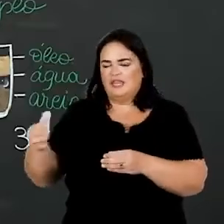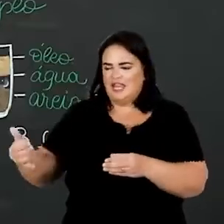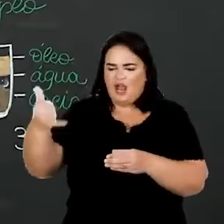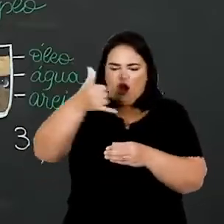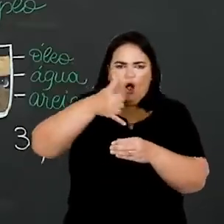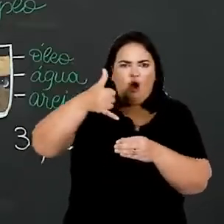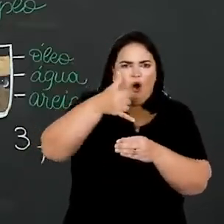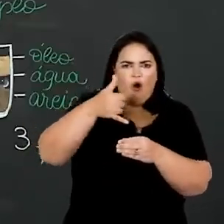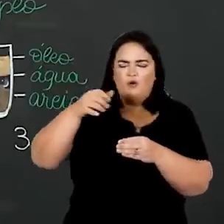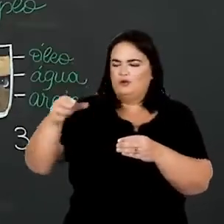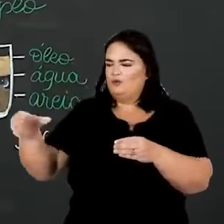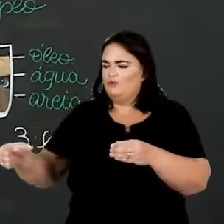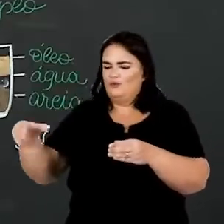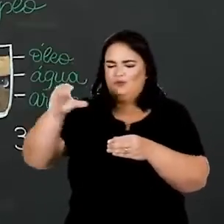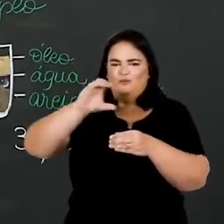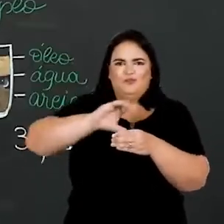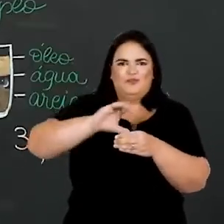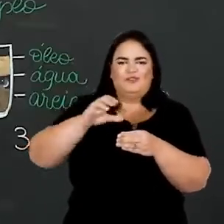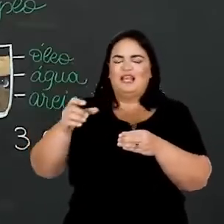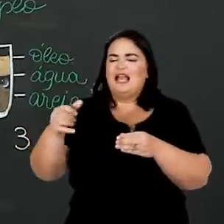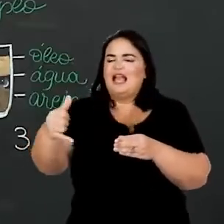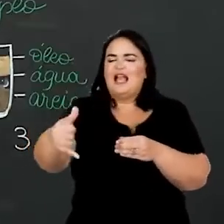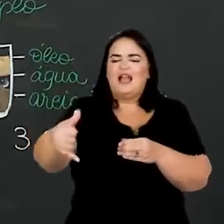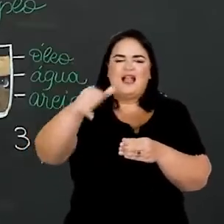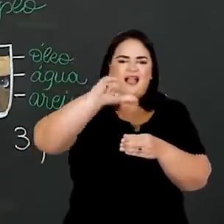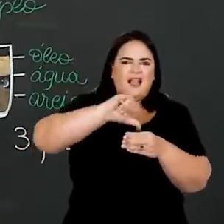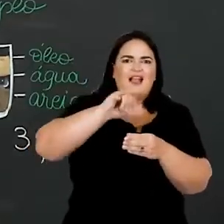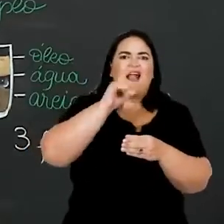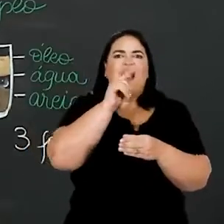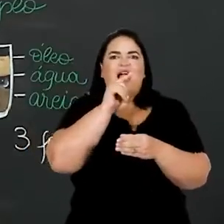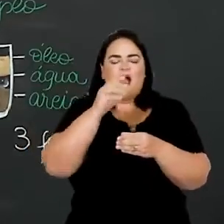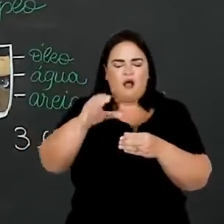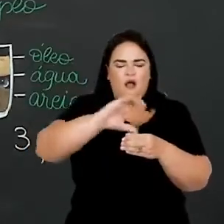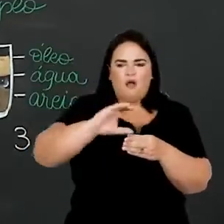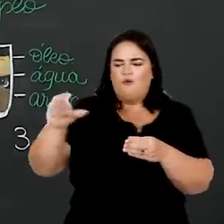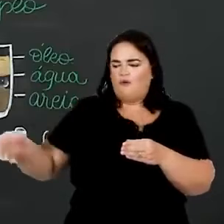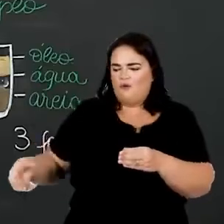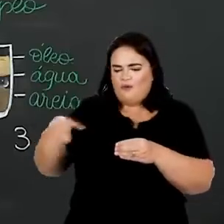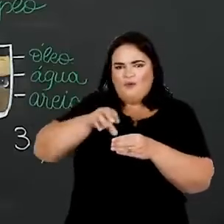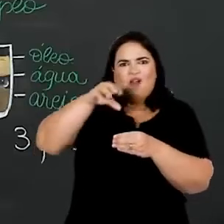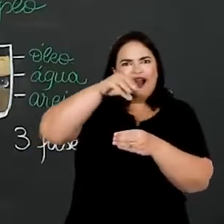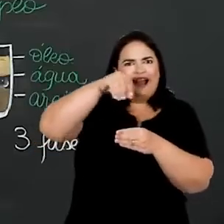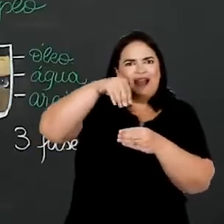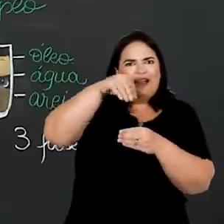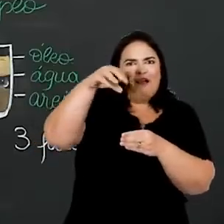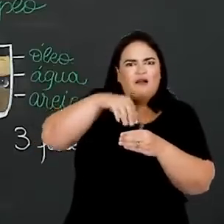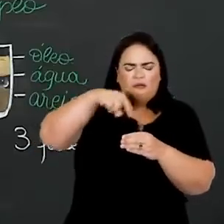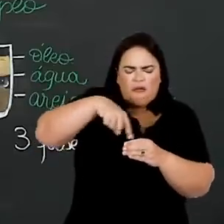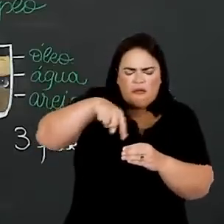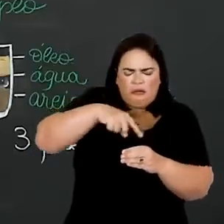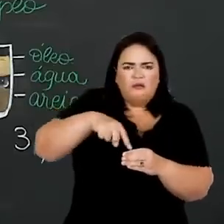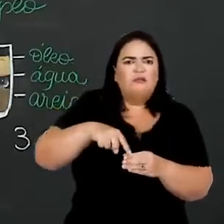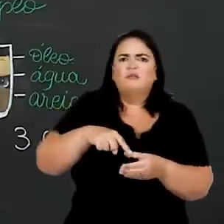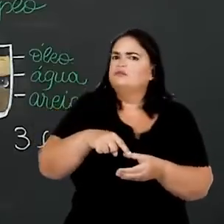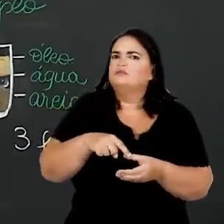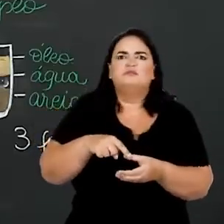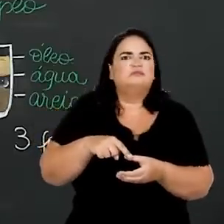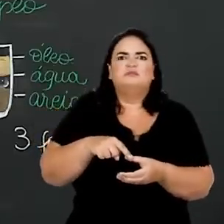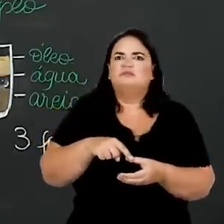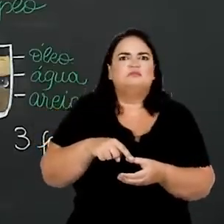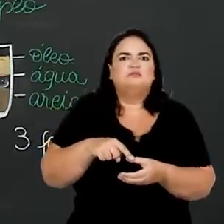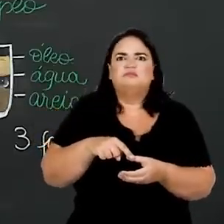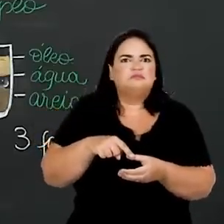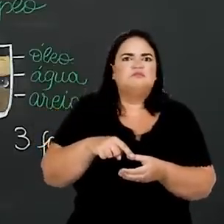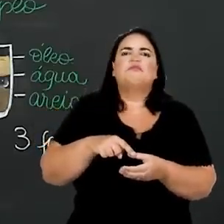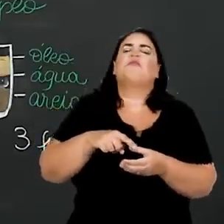com areia. São bem diferentes entre si, elas mantêm aparentemente a sua diferença.